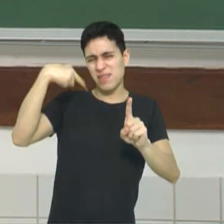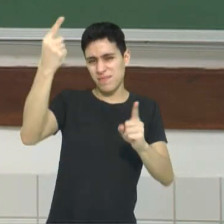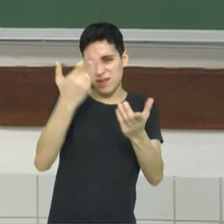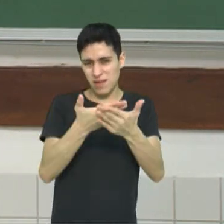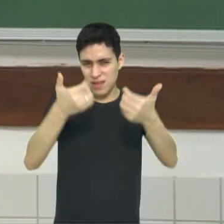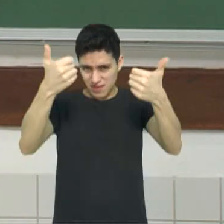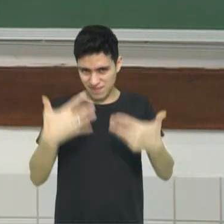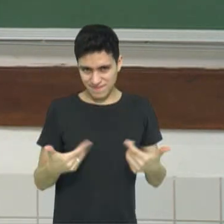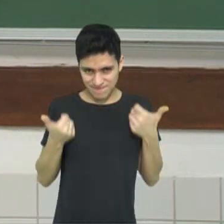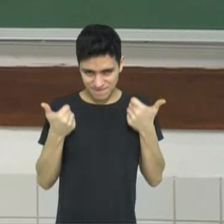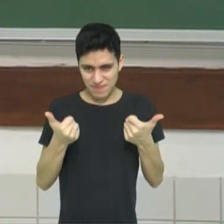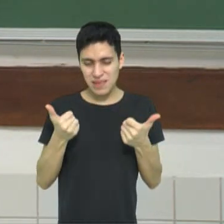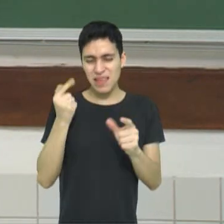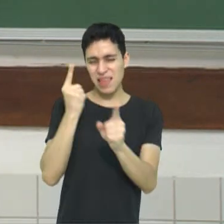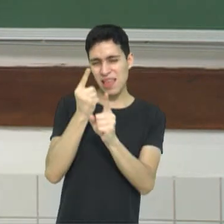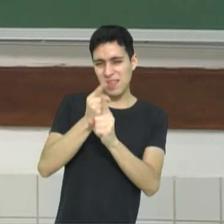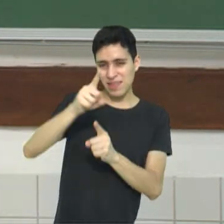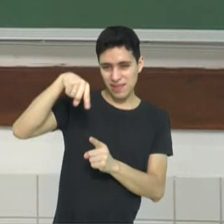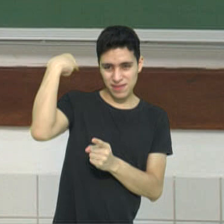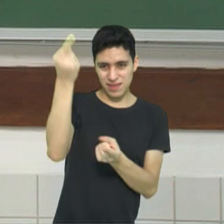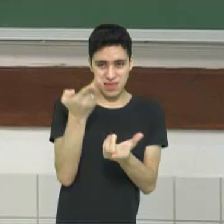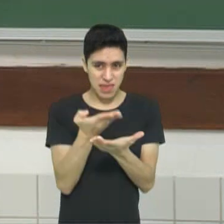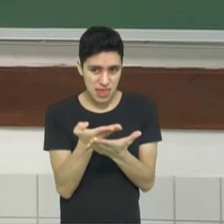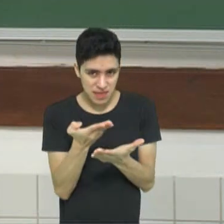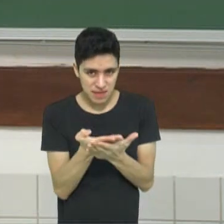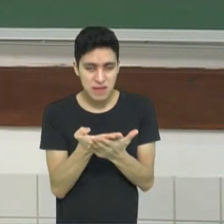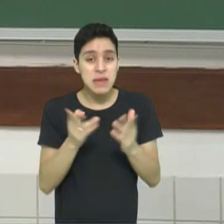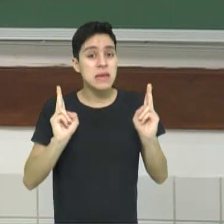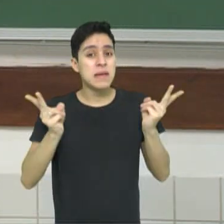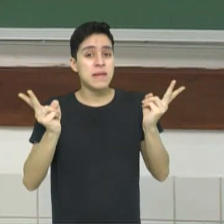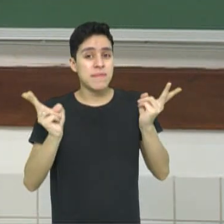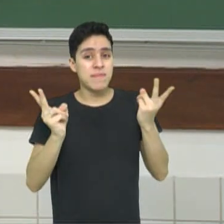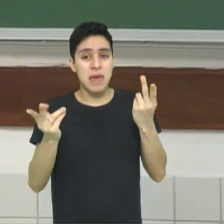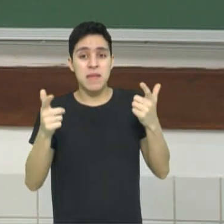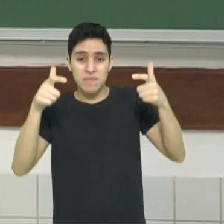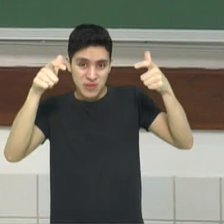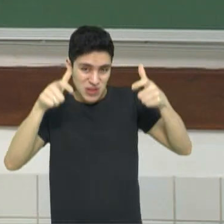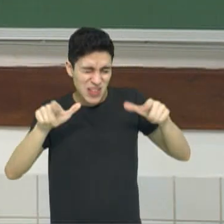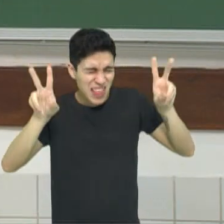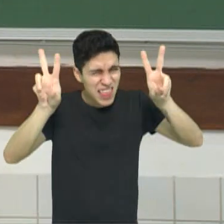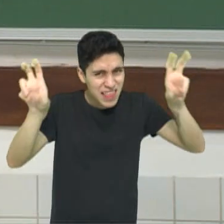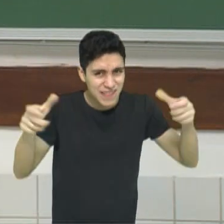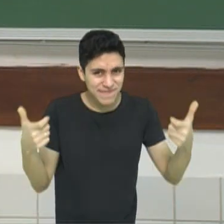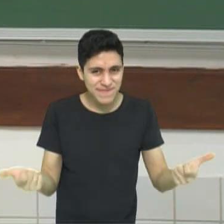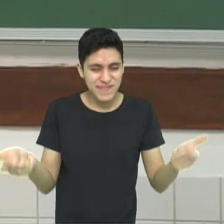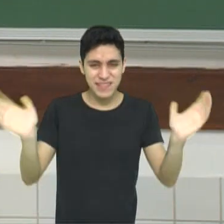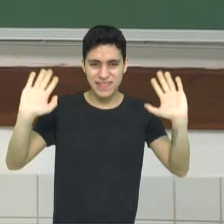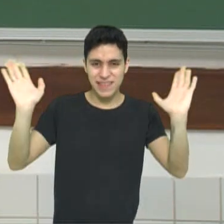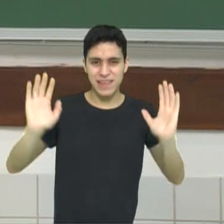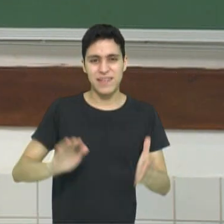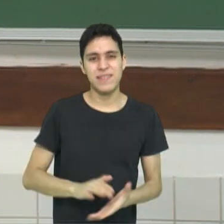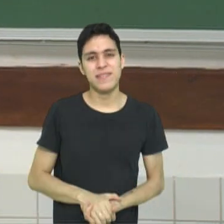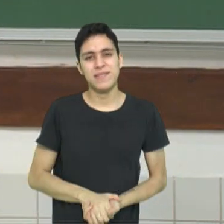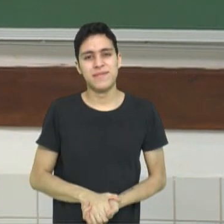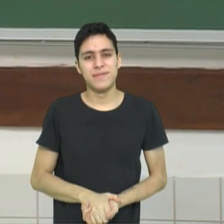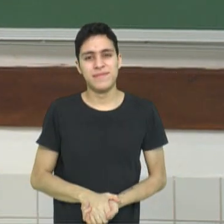aula, ok? Nós nos vemos então nesse mesmo bate-local, ok? Tchau, gente!